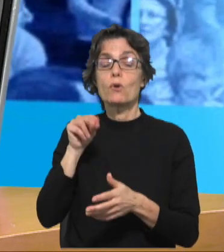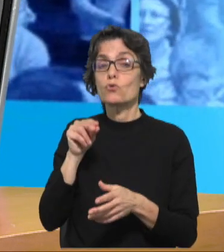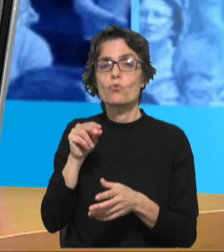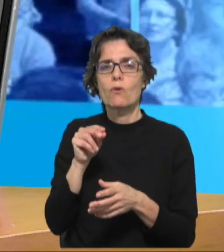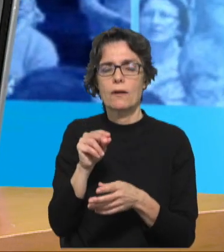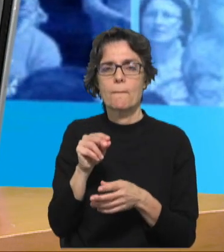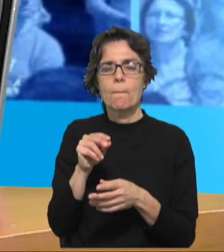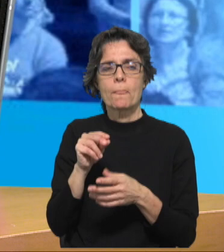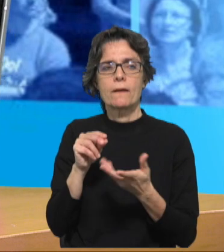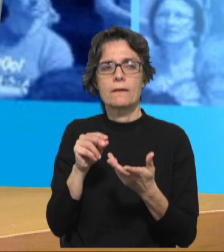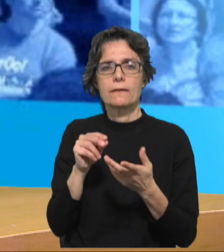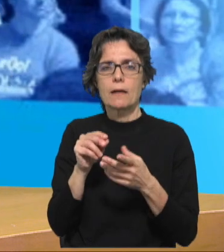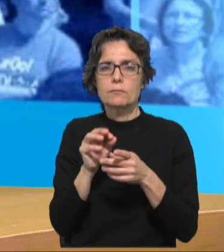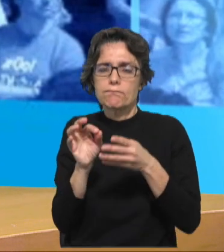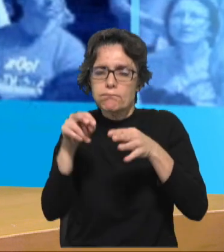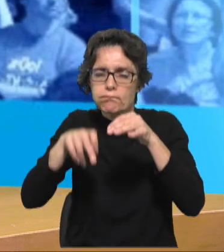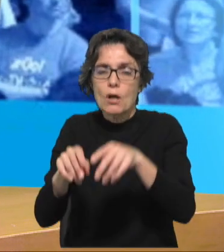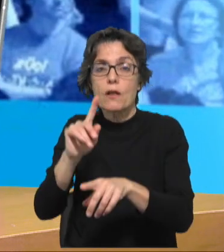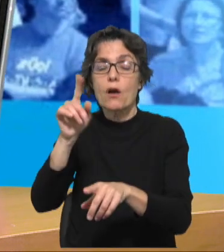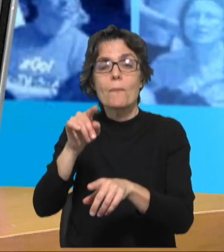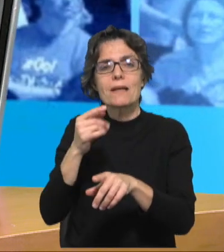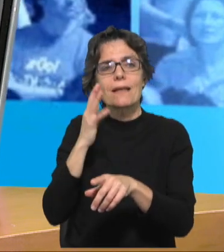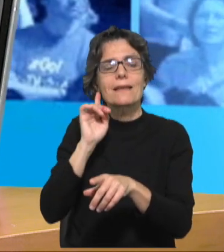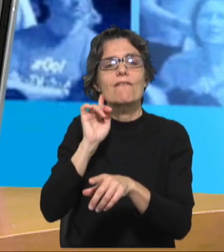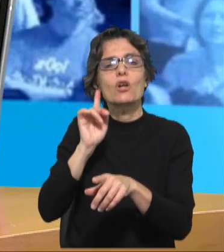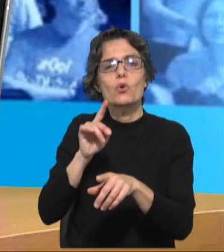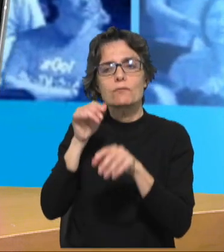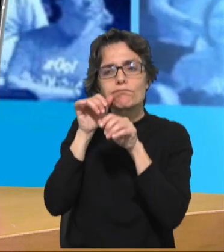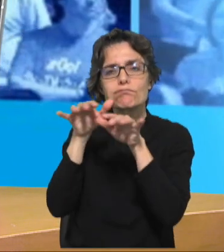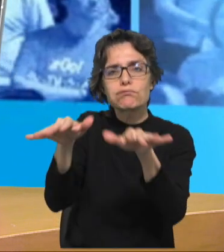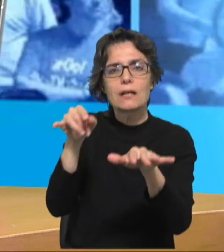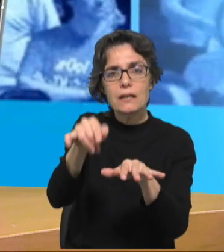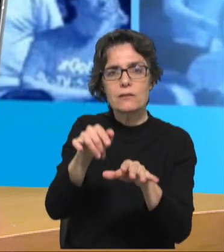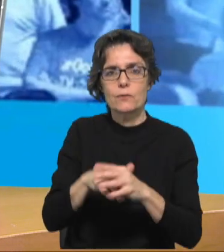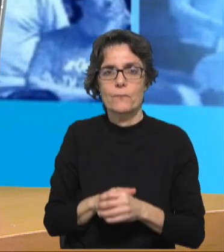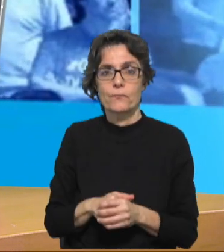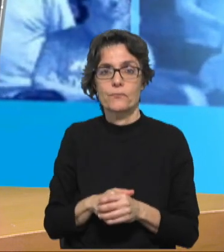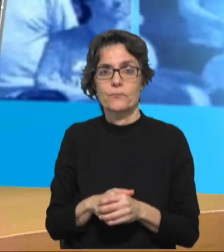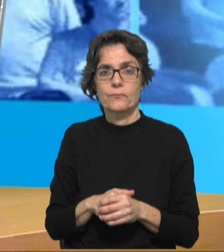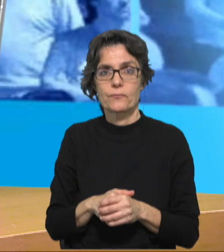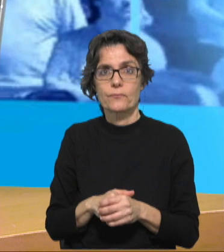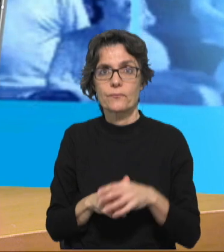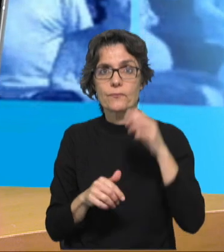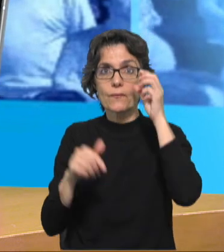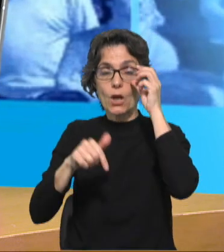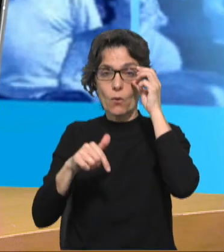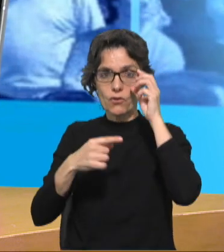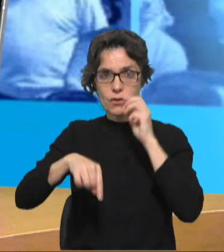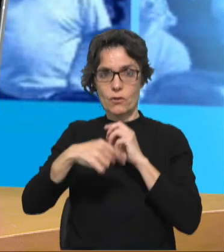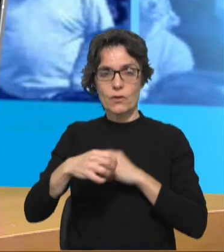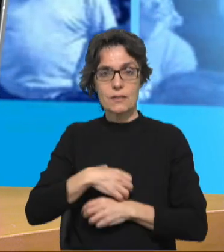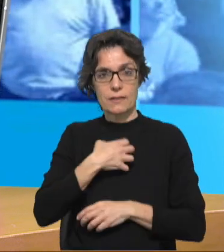mas transmitir esses valores, não é? E depois também religiosamente, e ainda sentimos isso hoje, comunicar